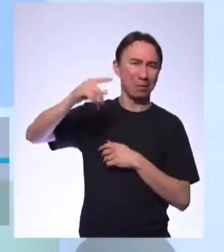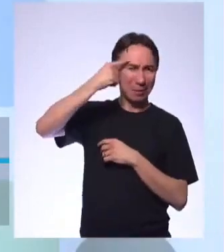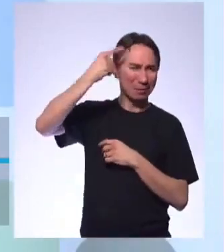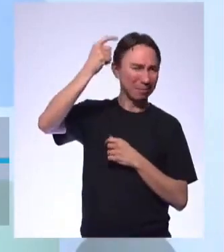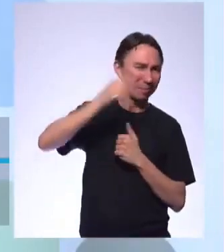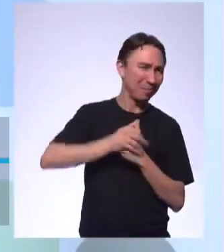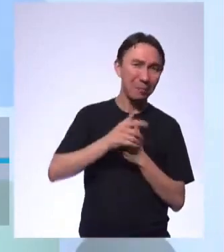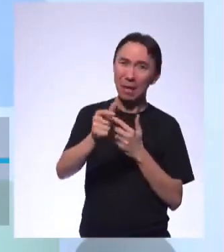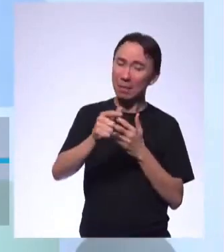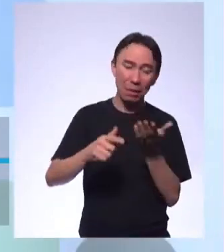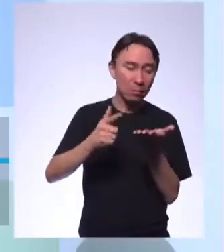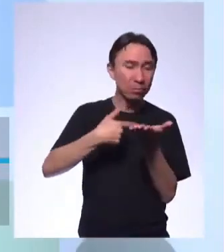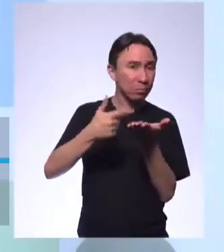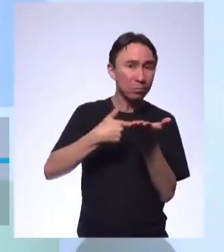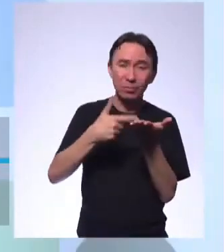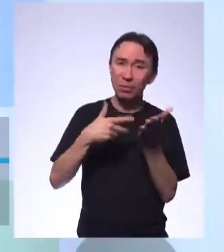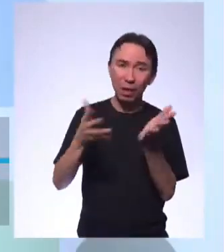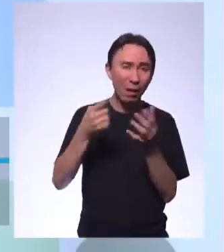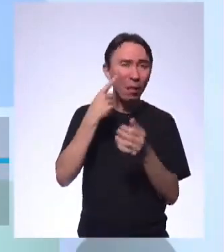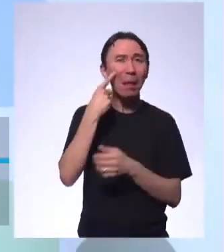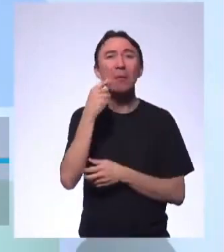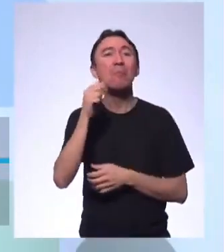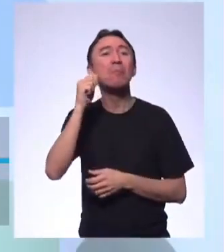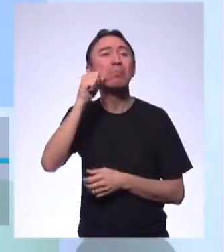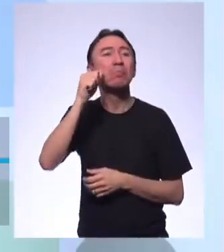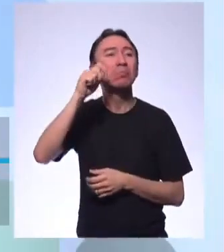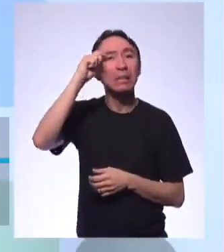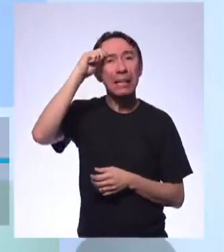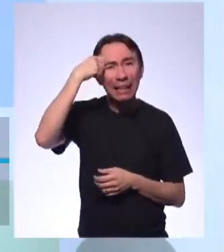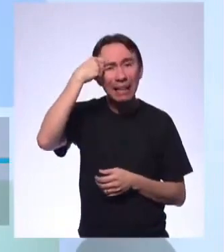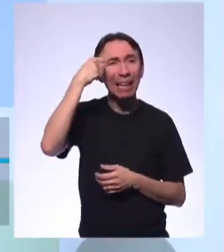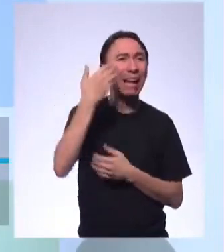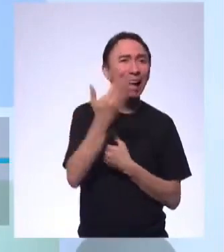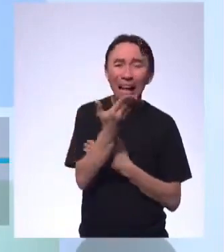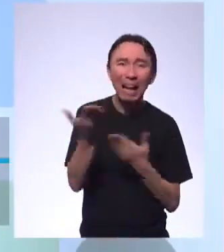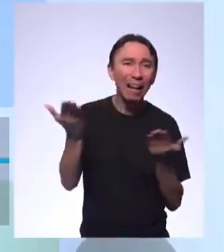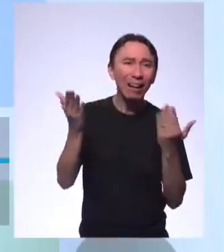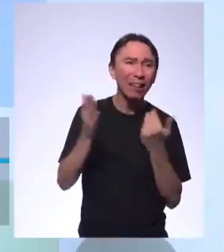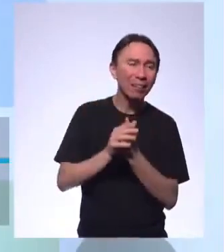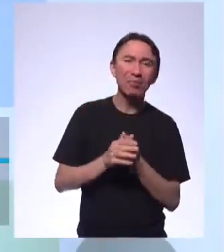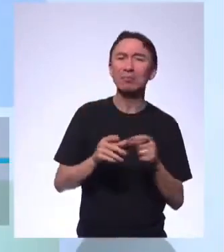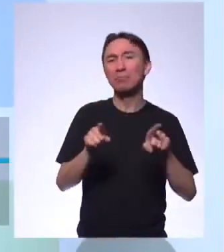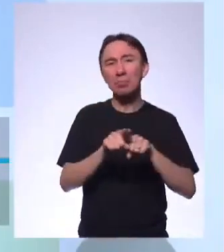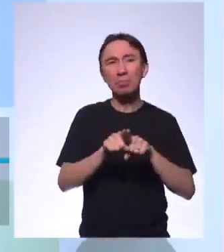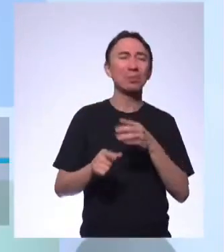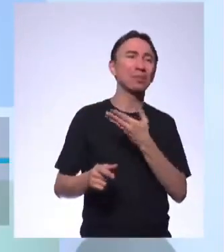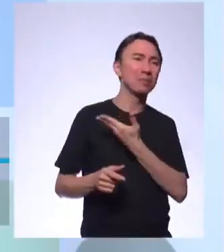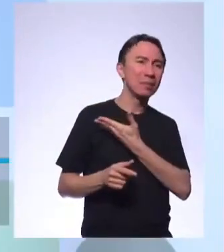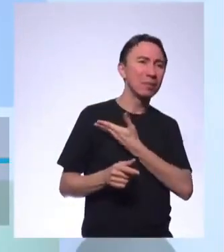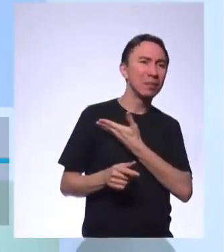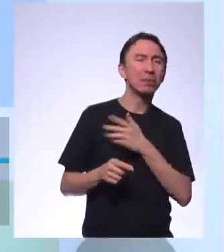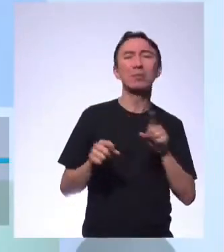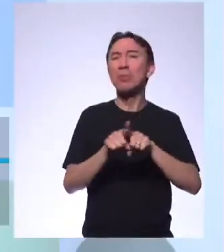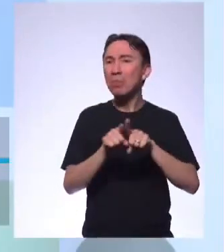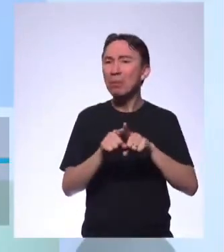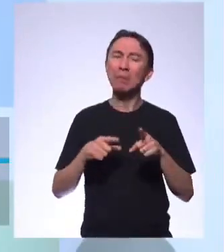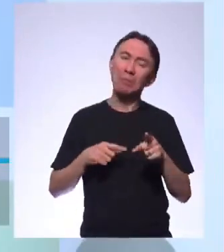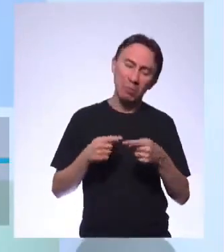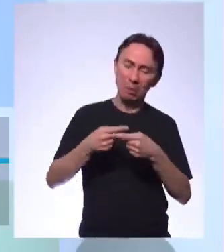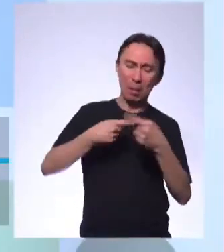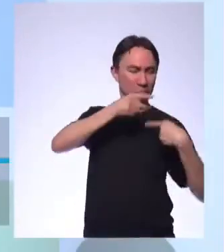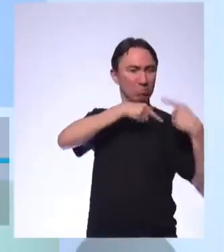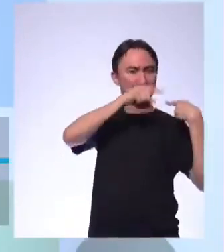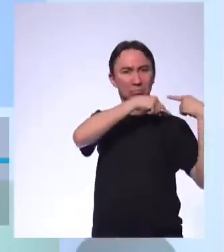até hoje, eu tenho amigas que são, né, negras, eu também tenho, sou afrodescendente, e a